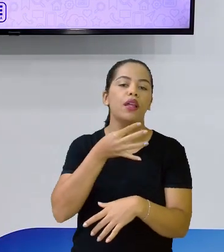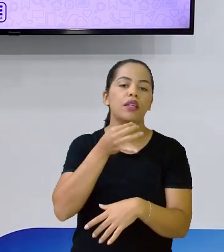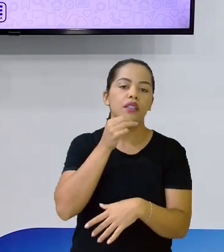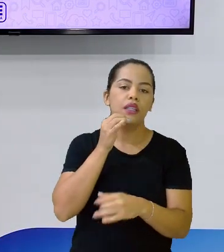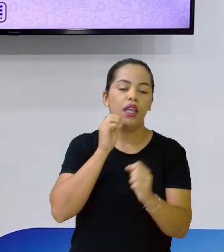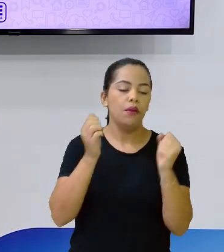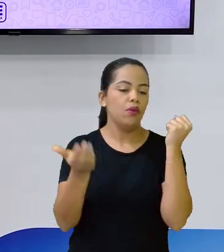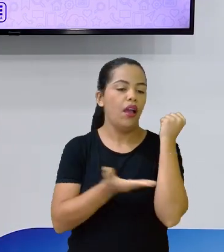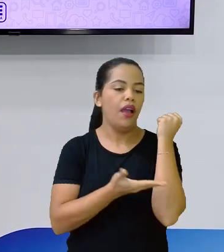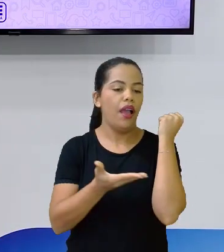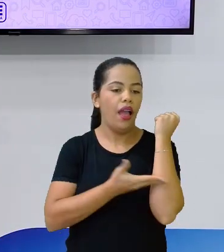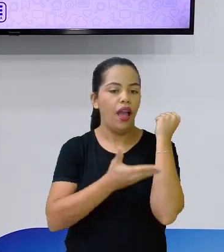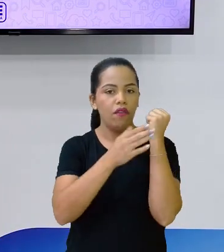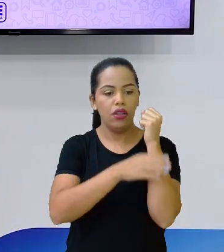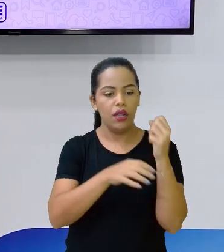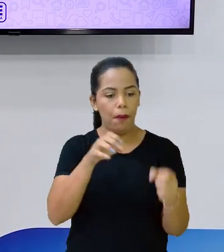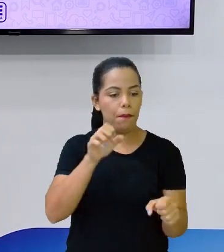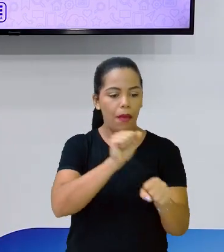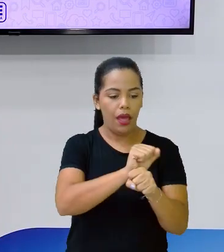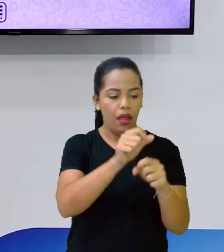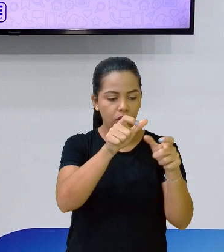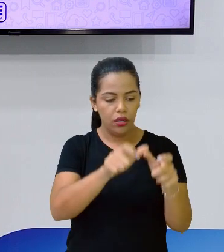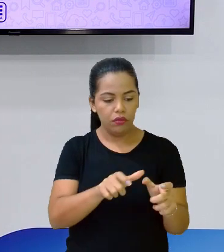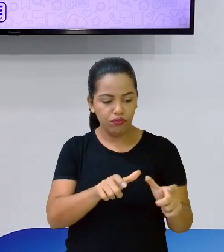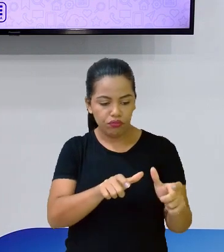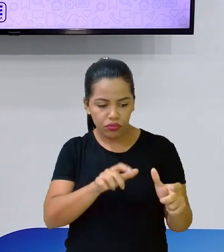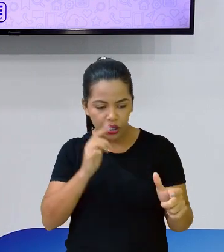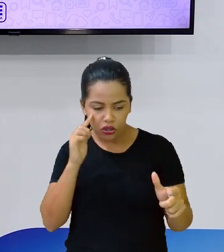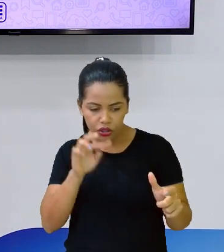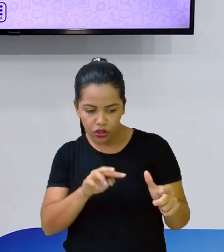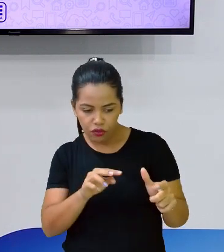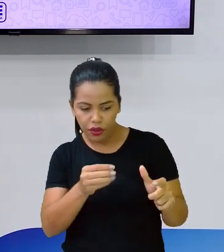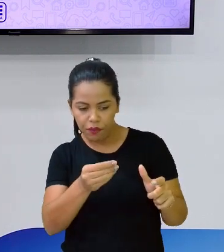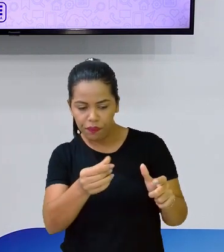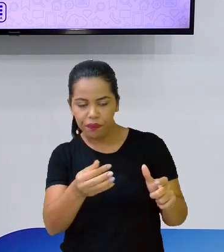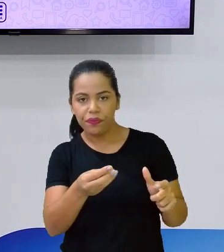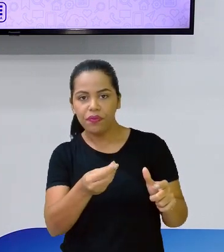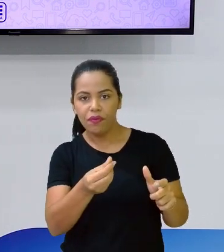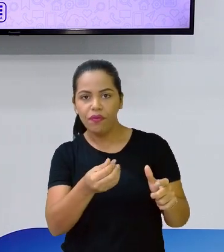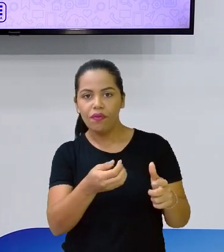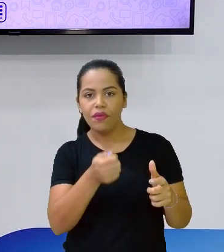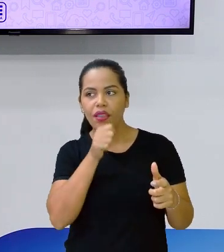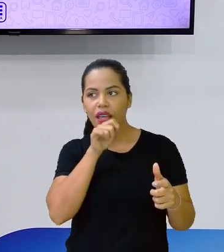gotinhas de água caindo. Agora, será que o copo está vazando, professora Eli?